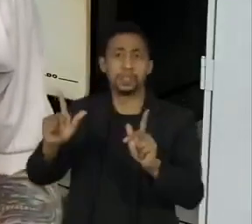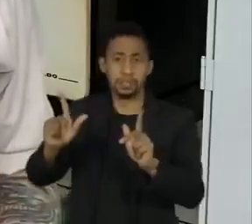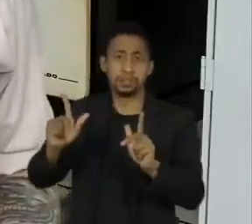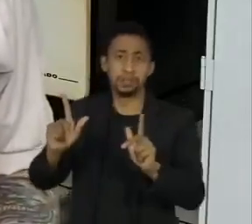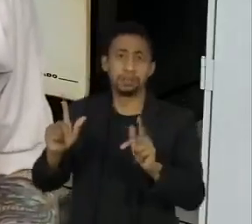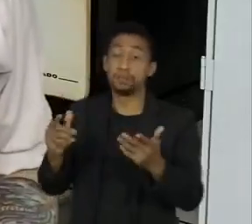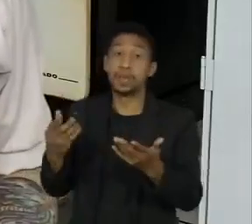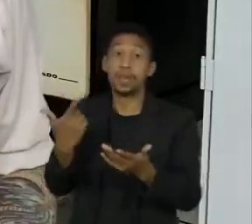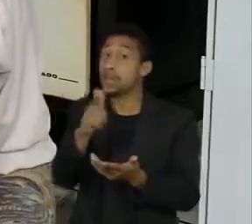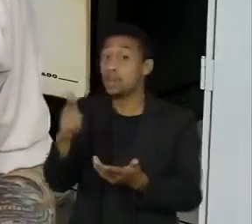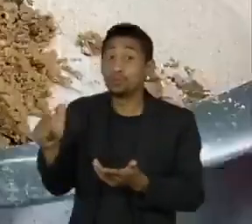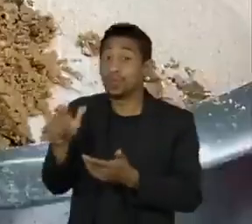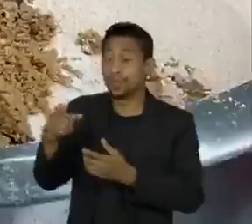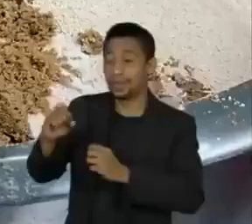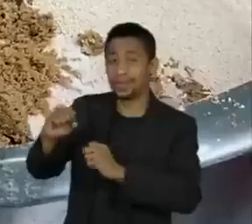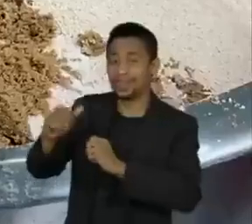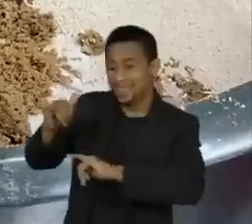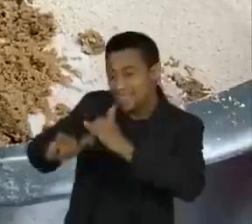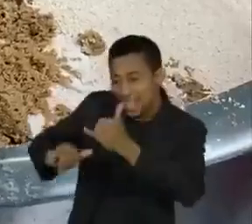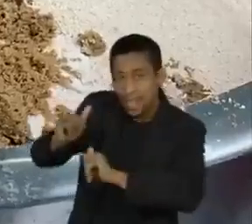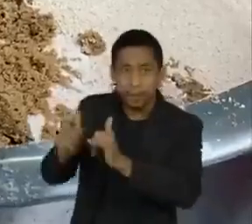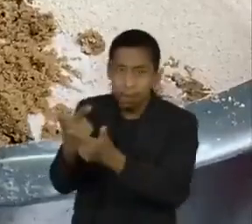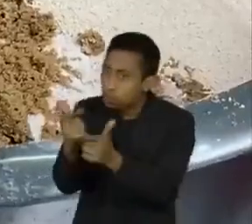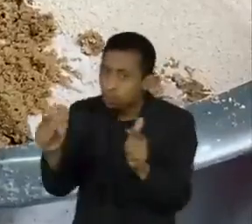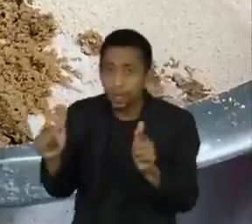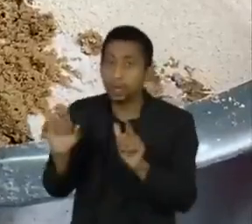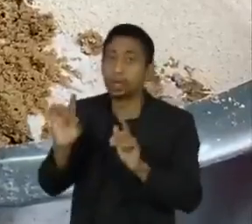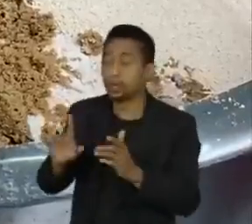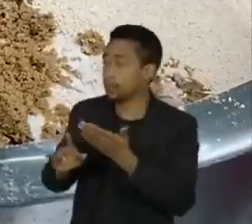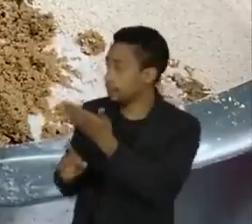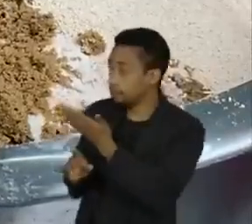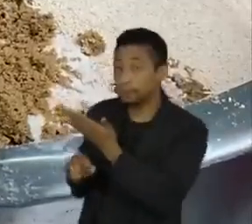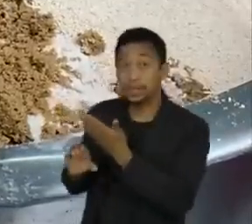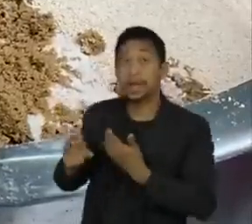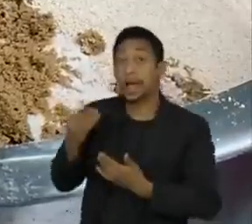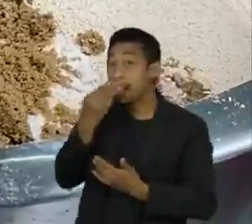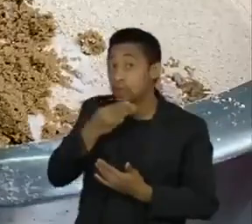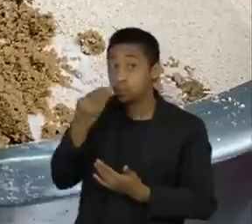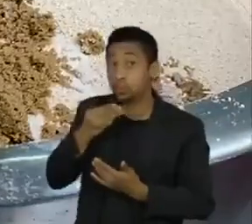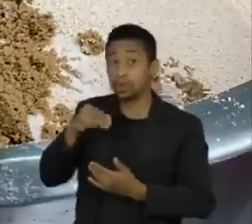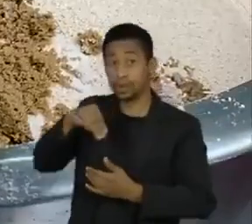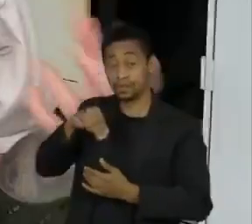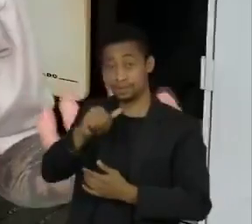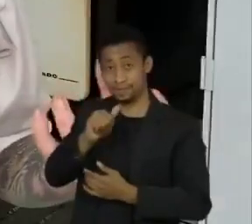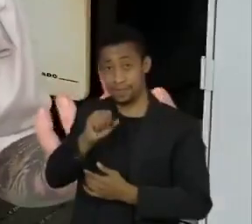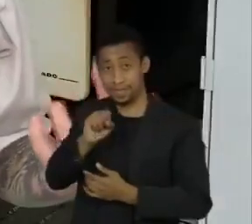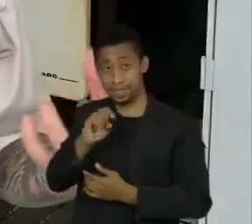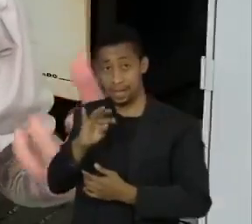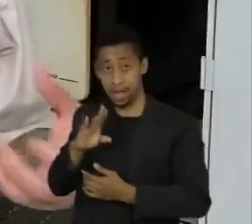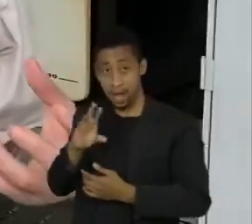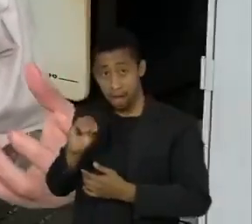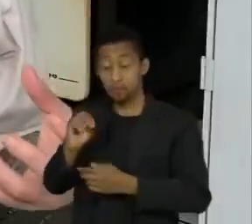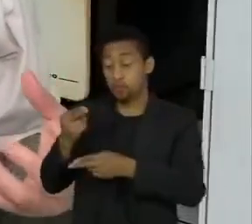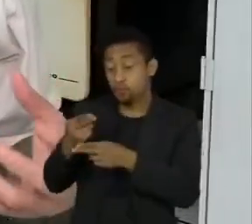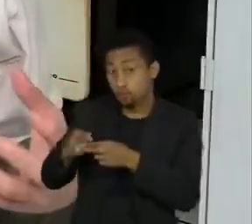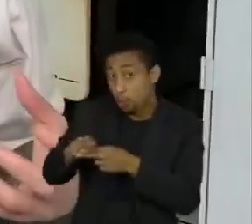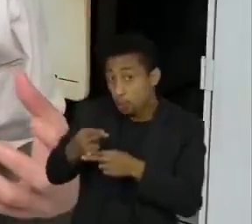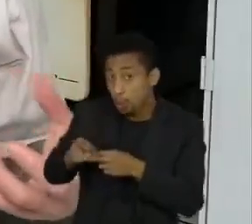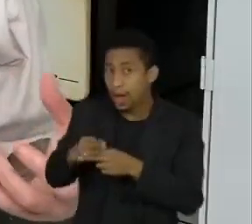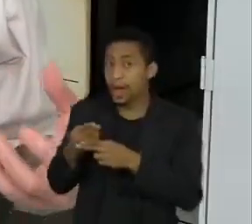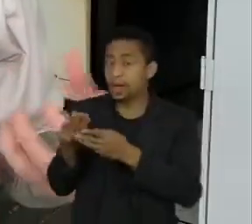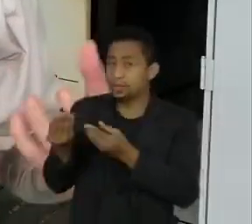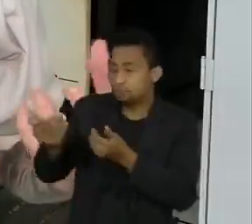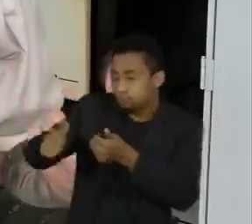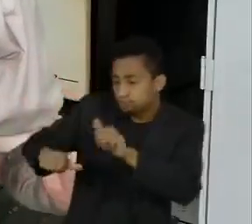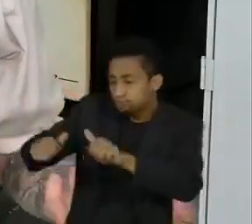Não tem conservantes, entra açúcar mascavo, chocolate, entram alguns ingredientes na receita para que